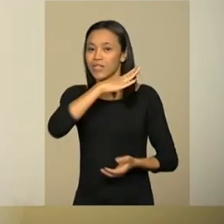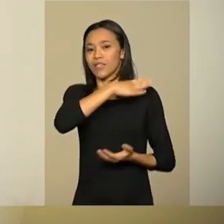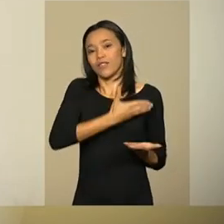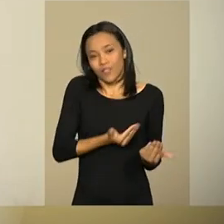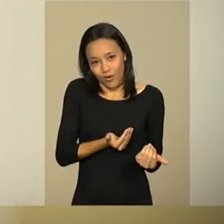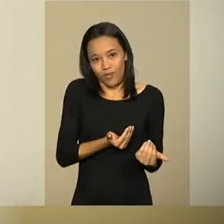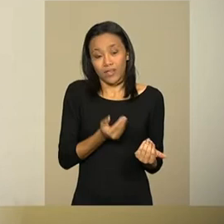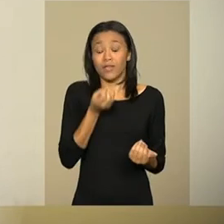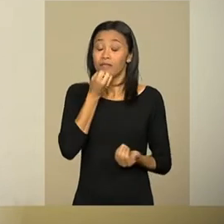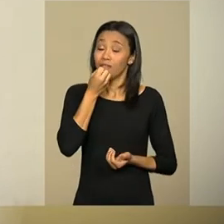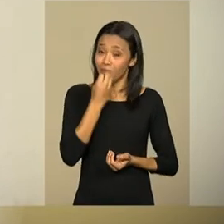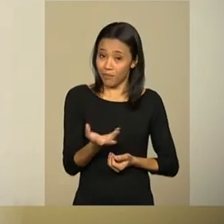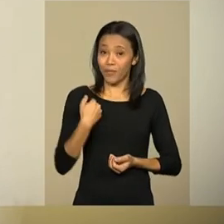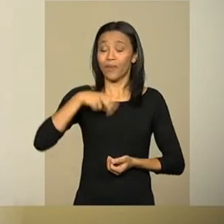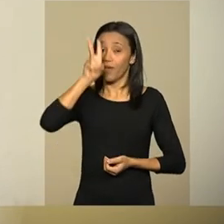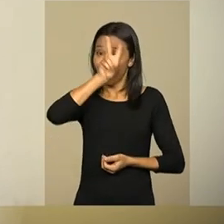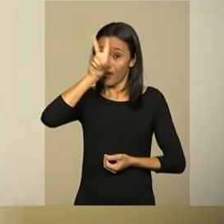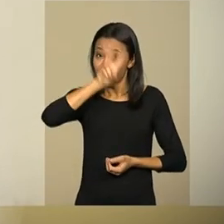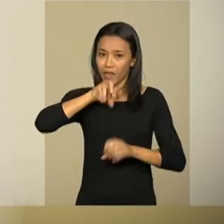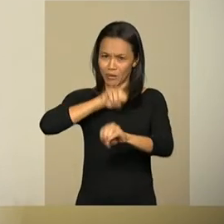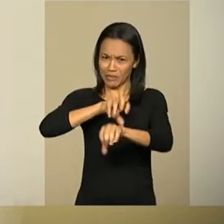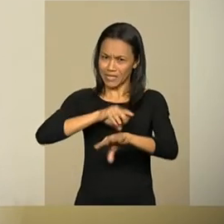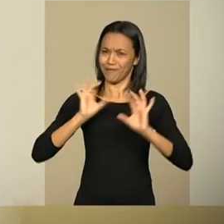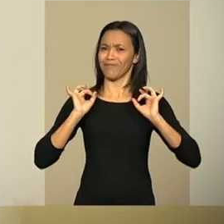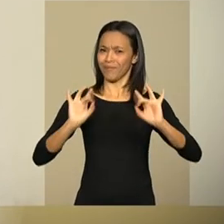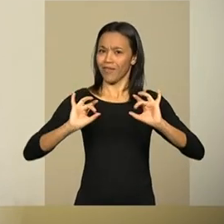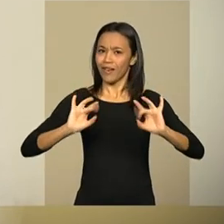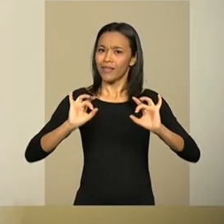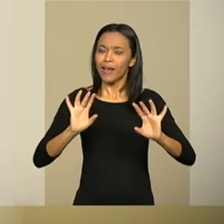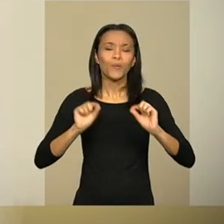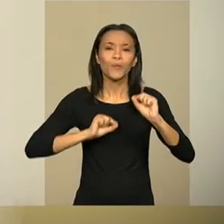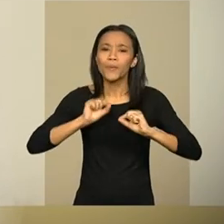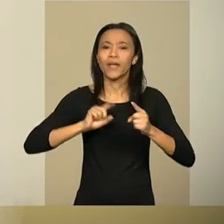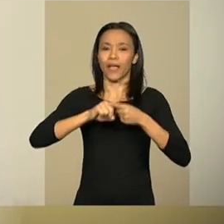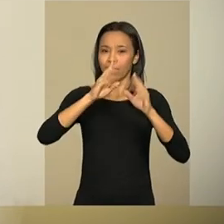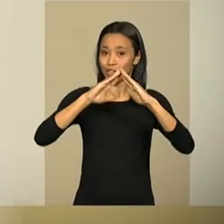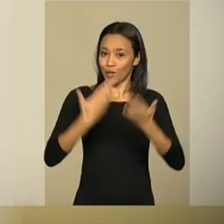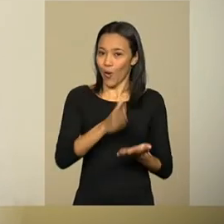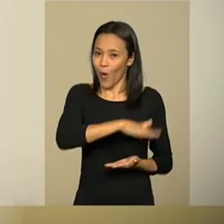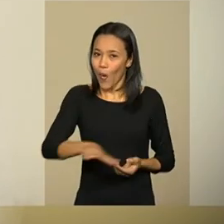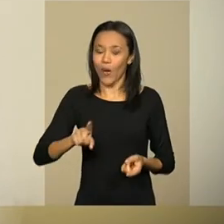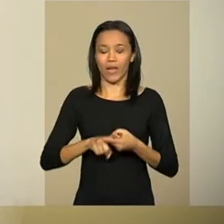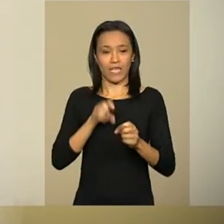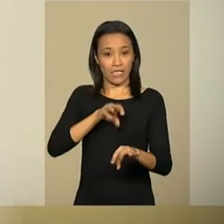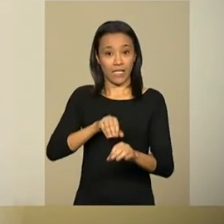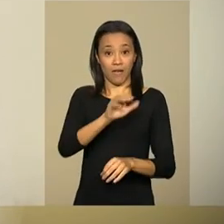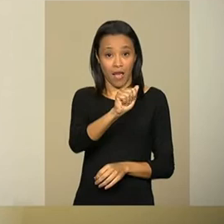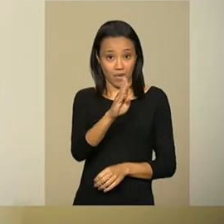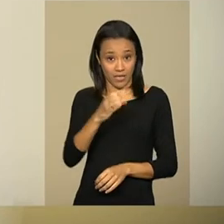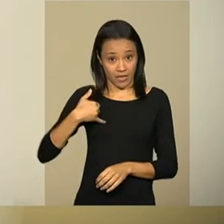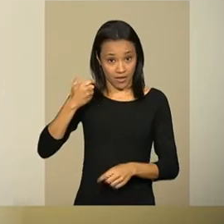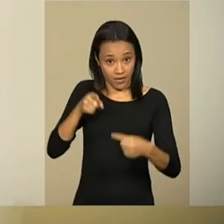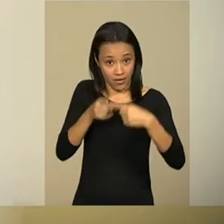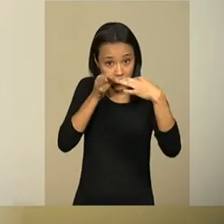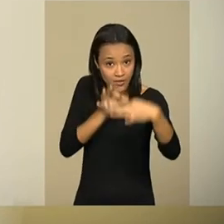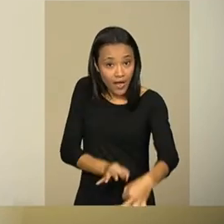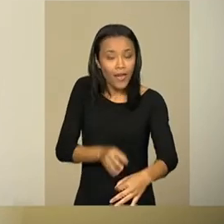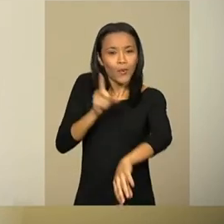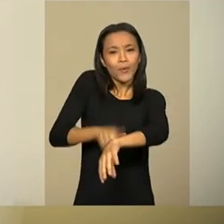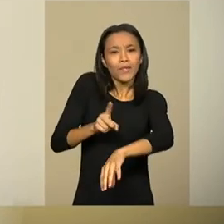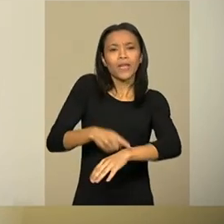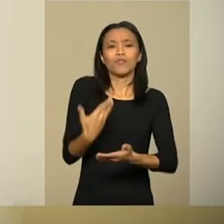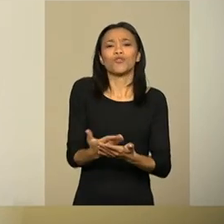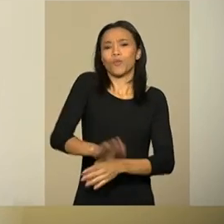e é bom lembrar que a educação de qualidade inclui creches alfabetização na certa escola em tempo